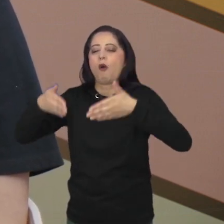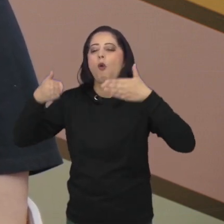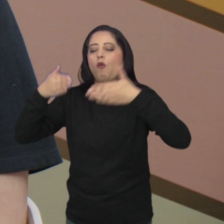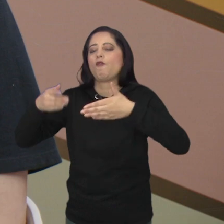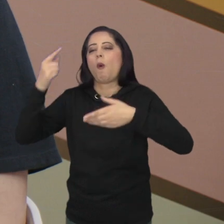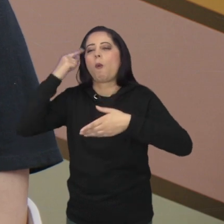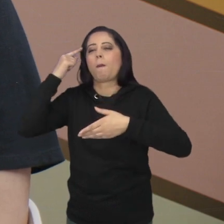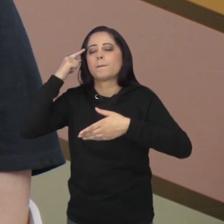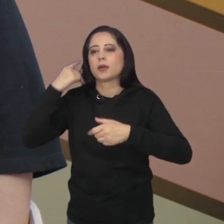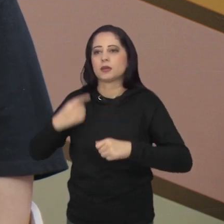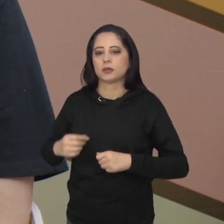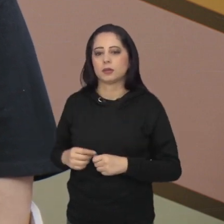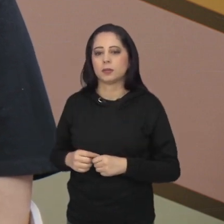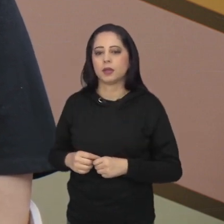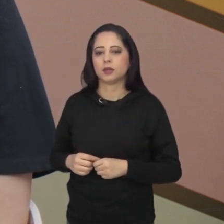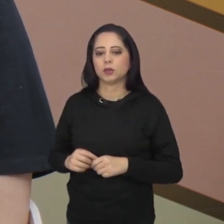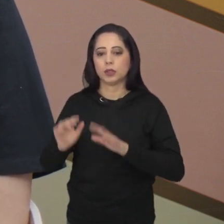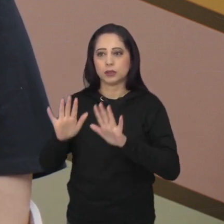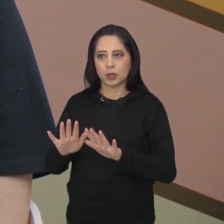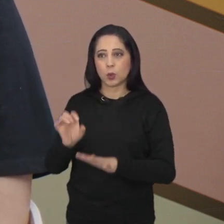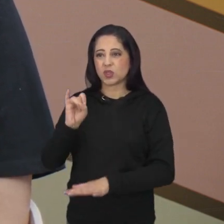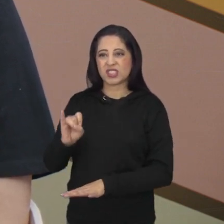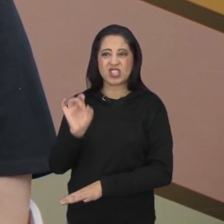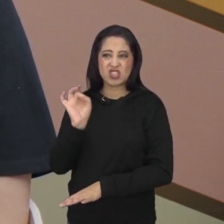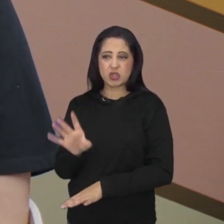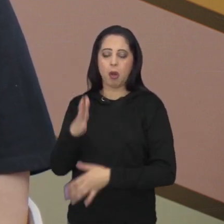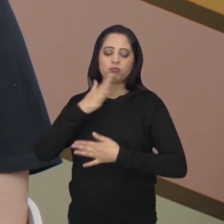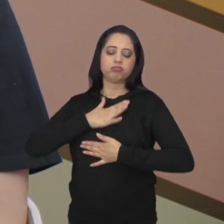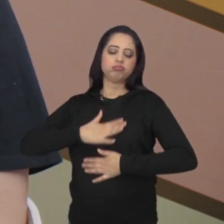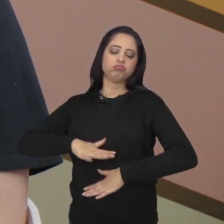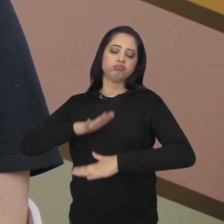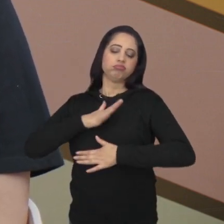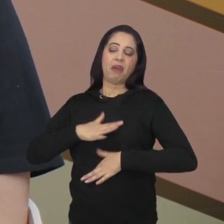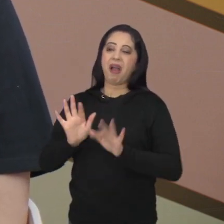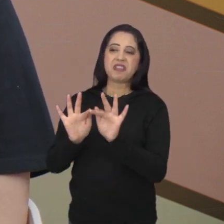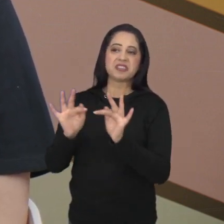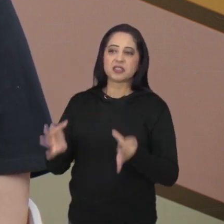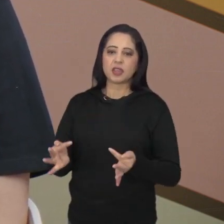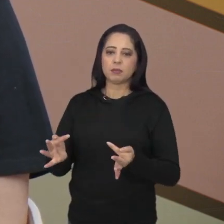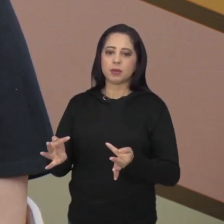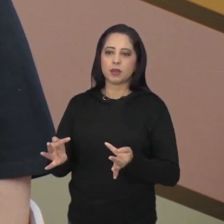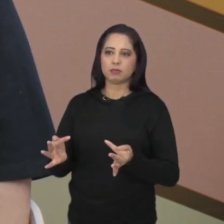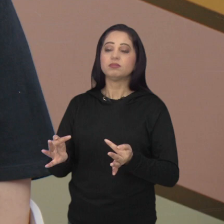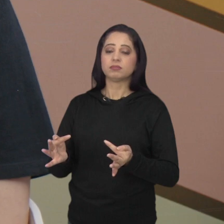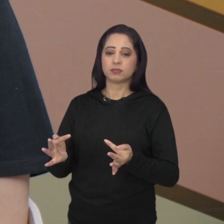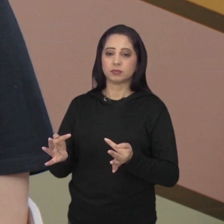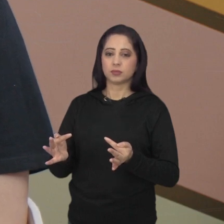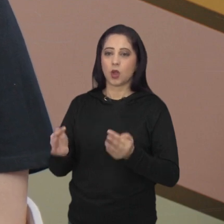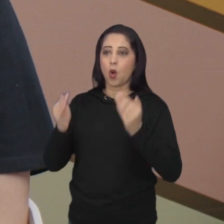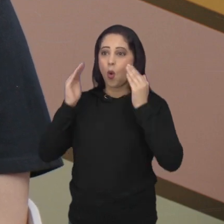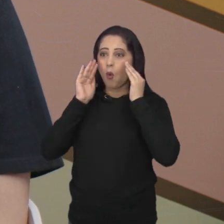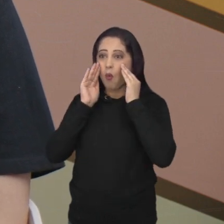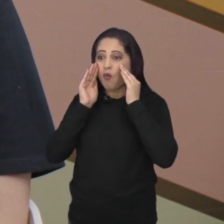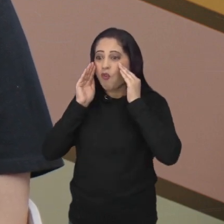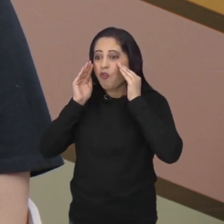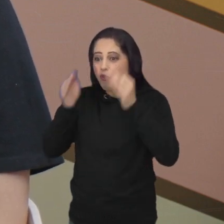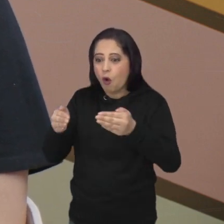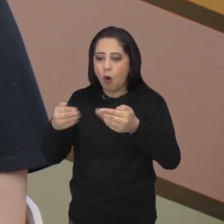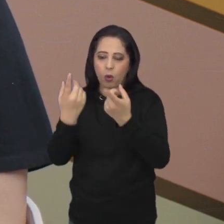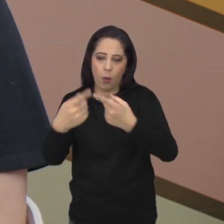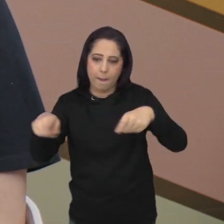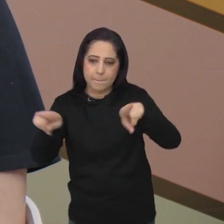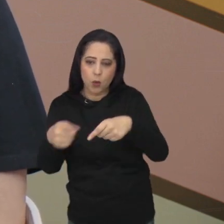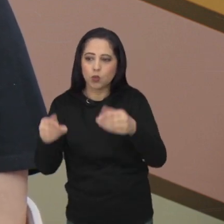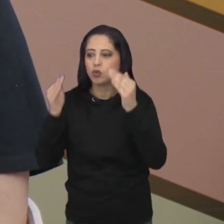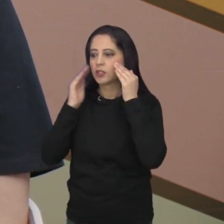aos pensamentos. Então, quando eu estou fazendo um relaxamento, o meu foco está fora de mim. Eu estou prestando atenção